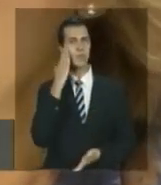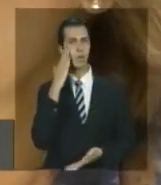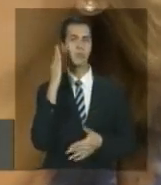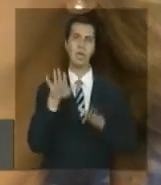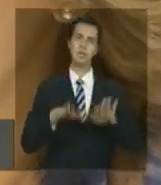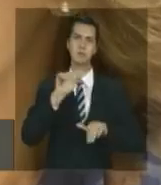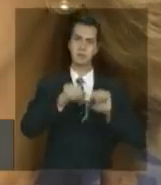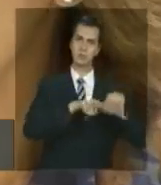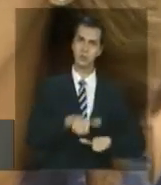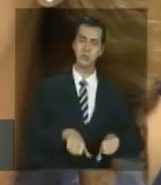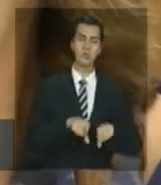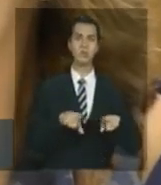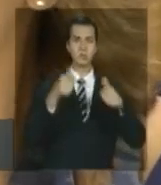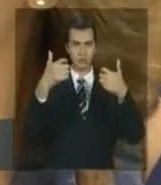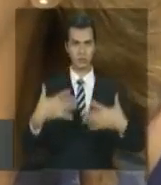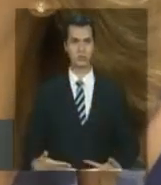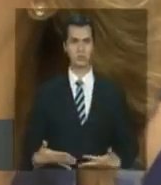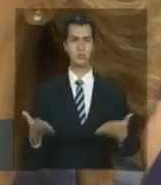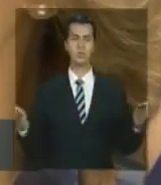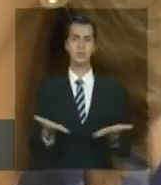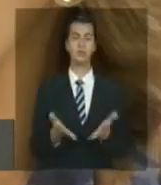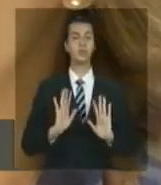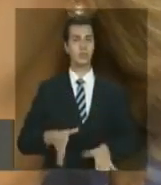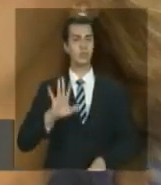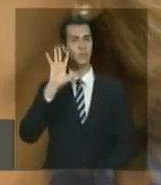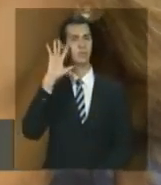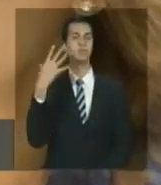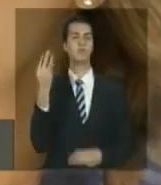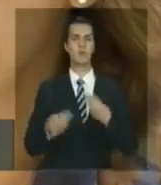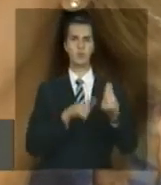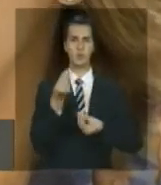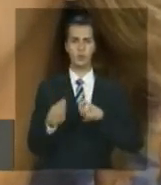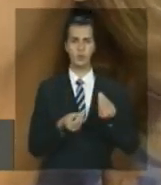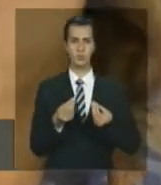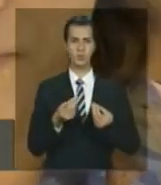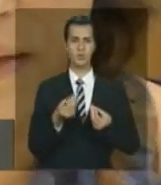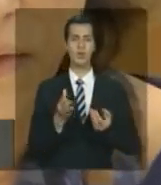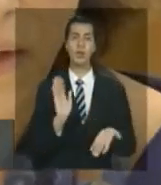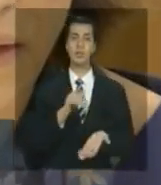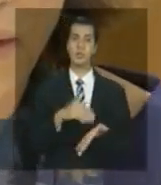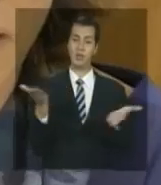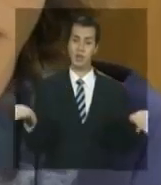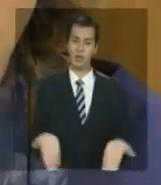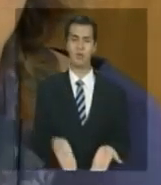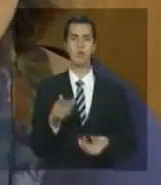O que eu estou dando aos senhores aqui é o que está definido completamente até o presente momento.